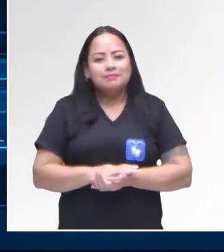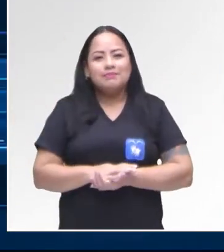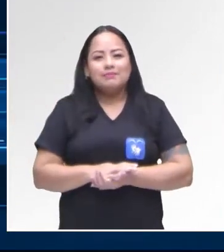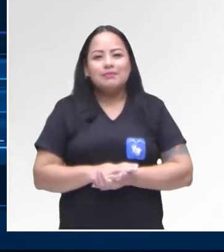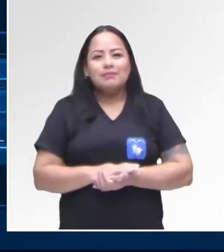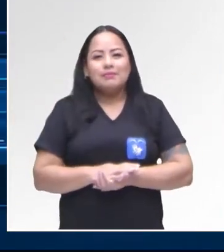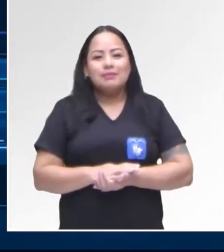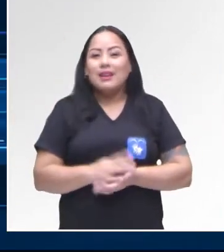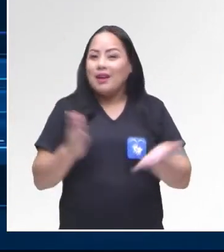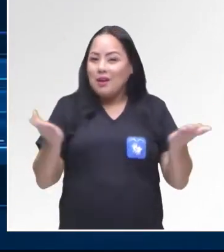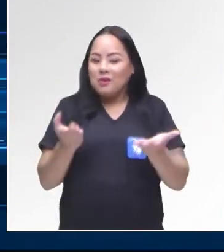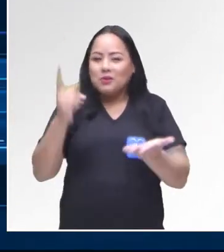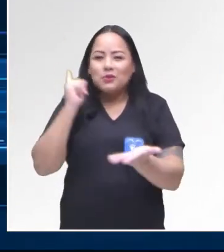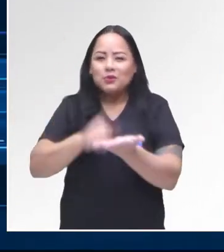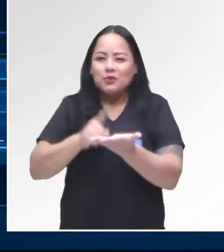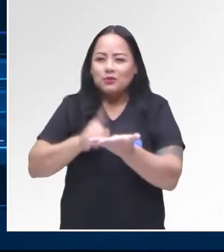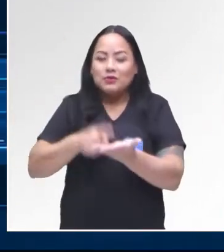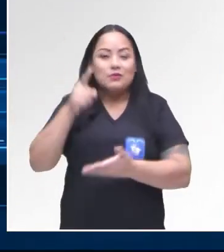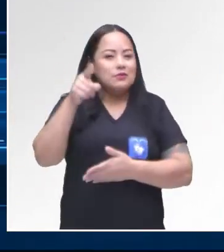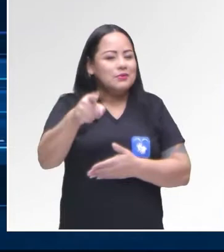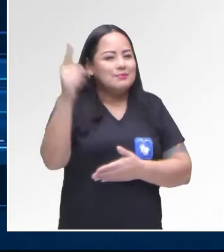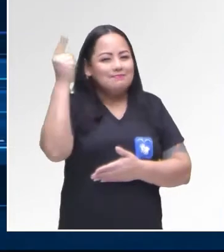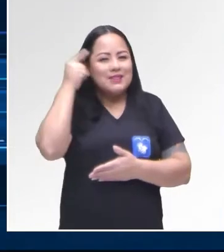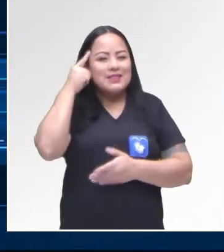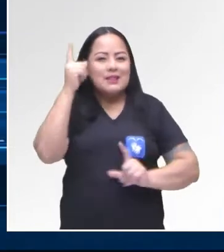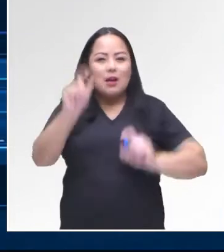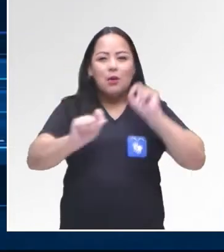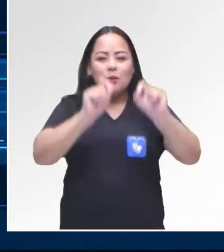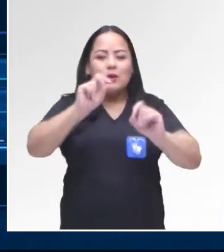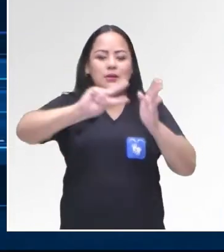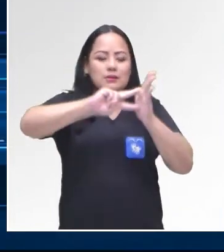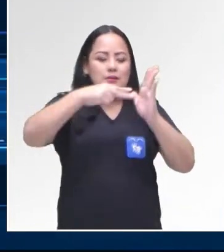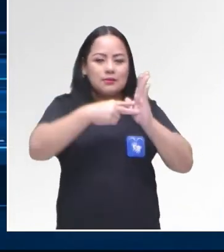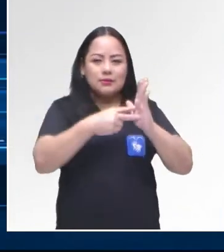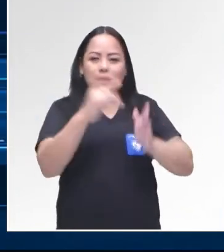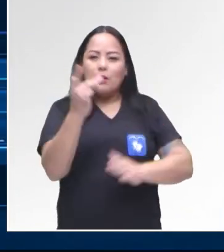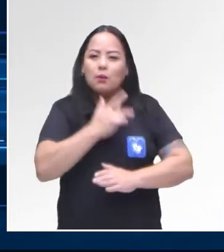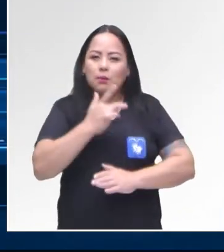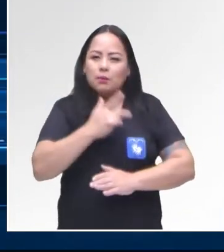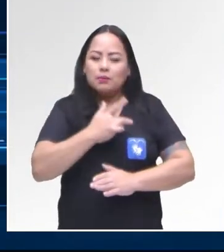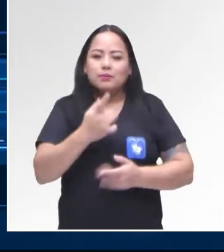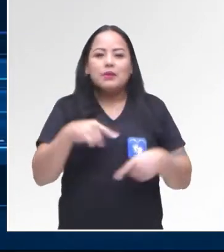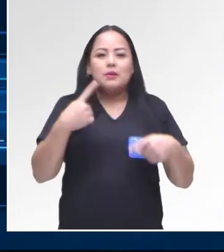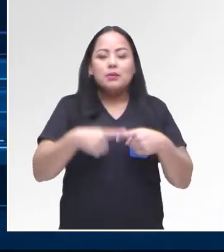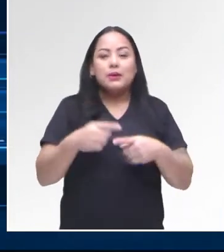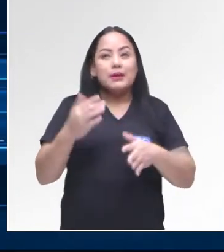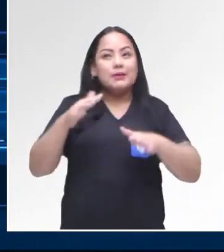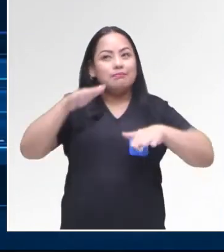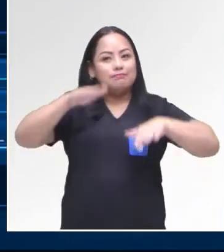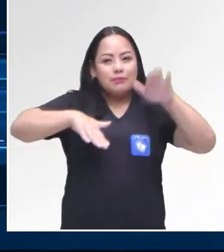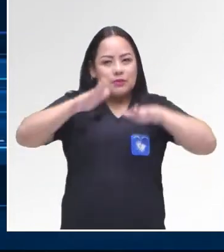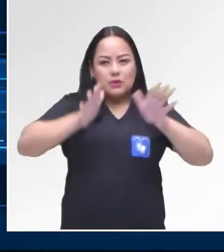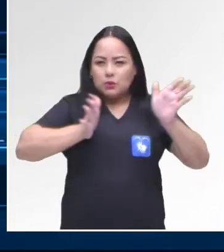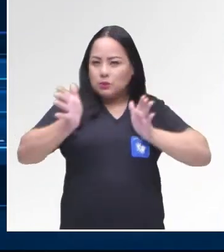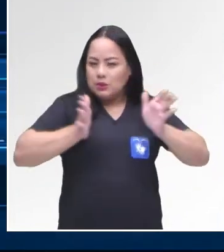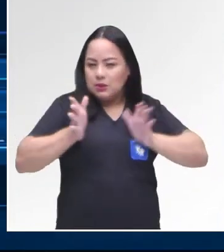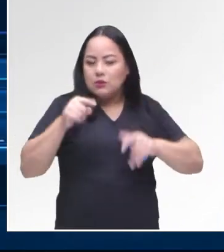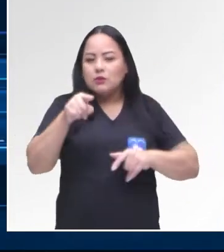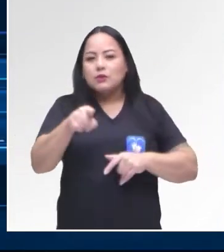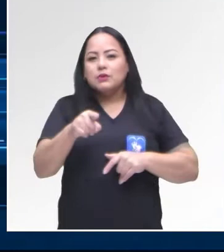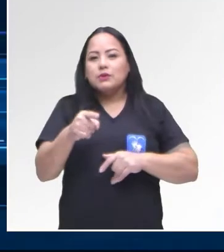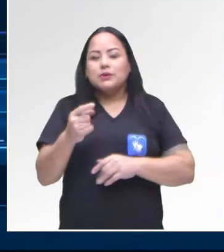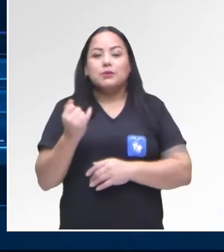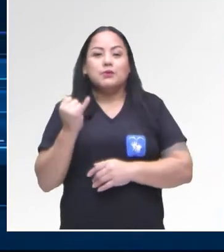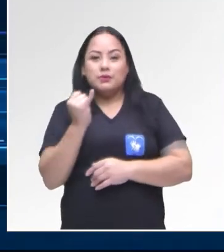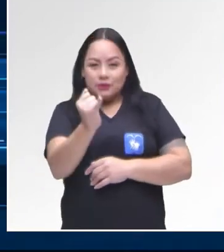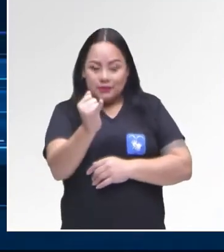nosso convite para você pensar. O que é ser romântico? Porque, dependendo da época, e aí você, quando for falar,